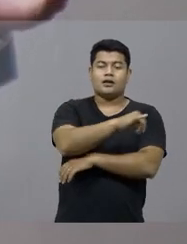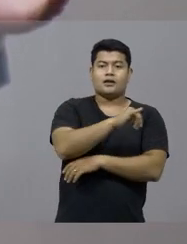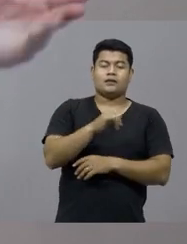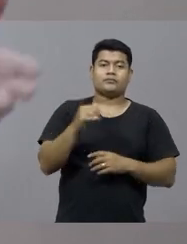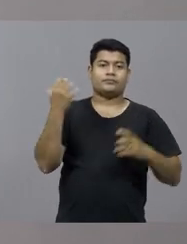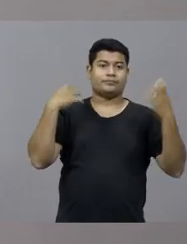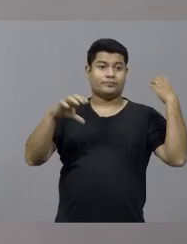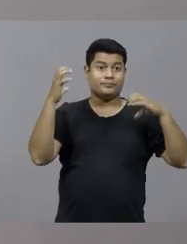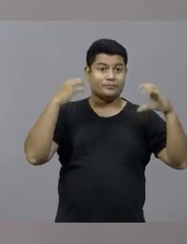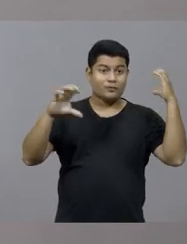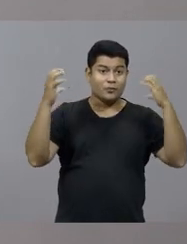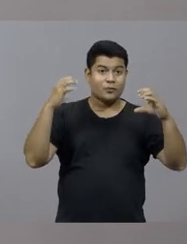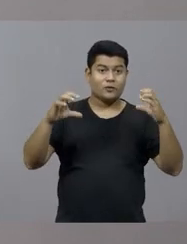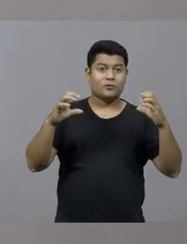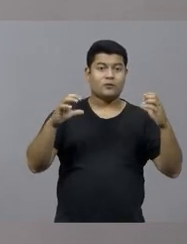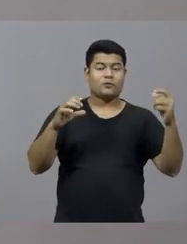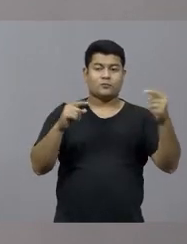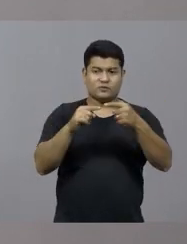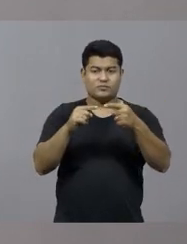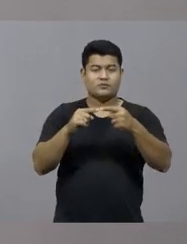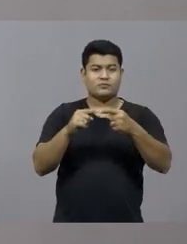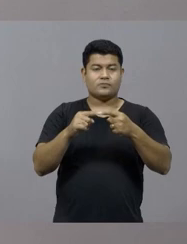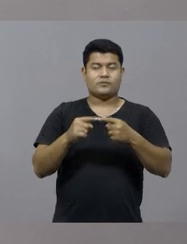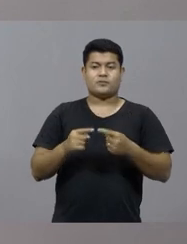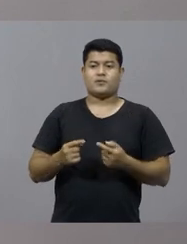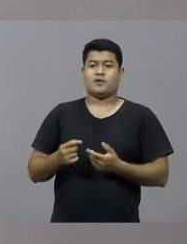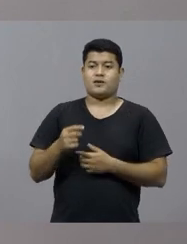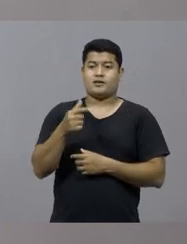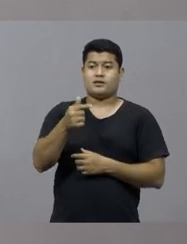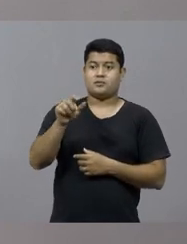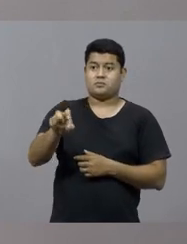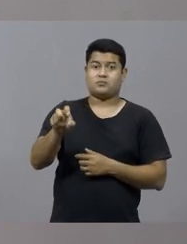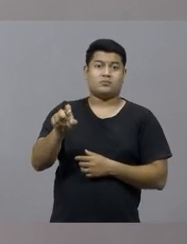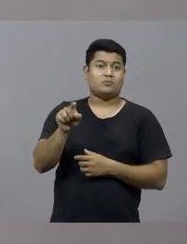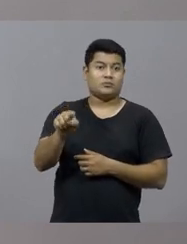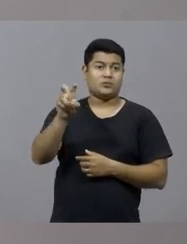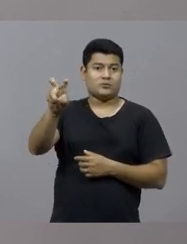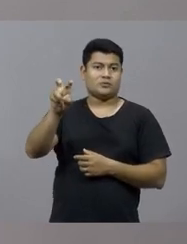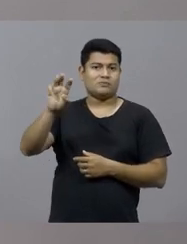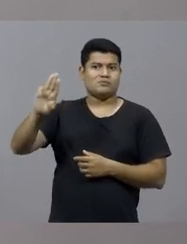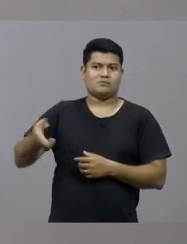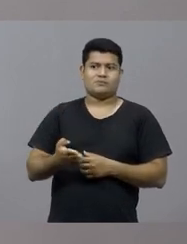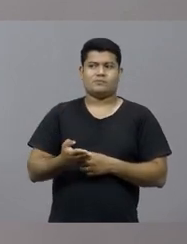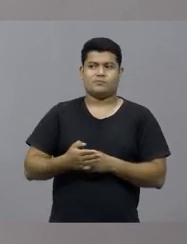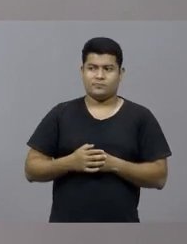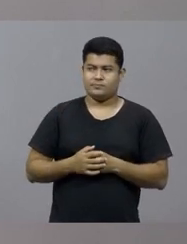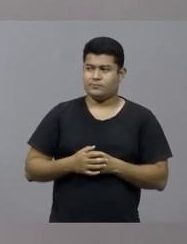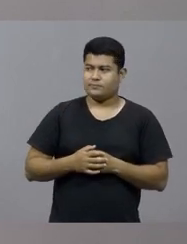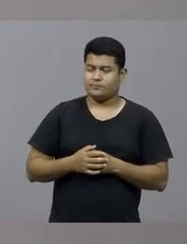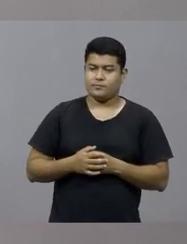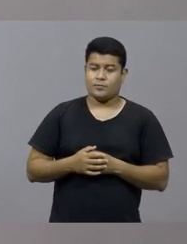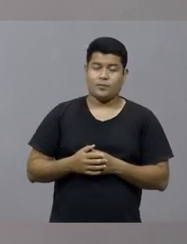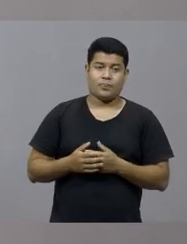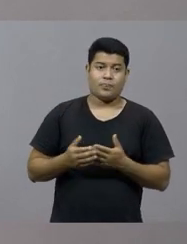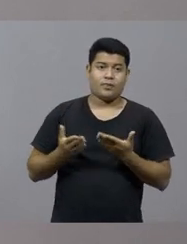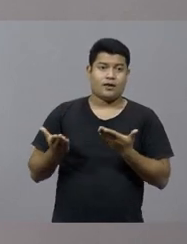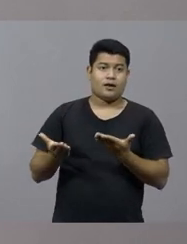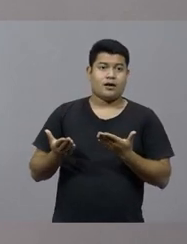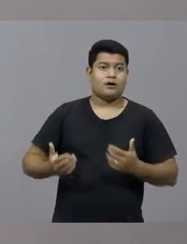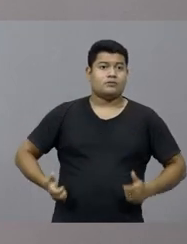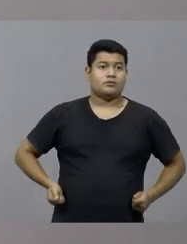transportar pelo Estado e ir para eventos políticos. Senhoras e senhores, Ademais do custo